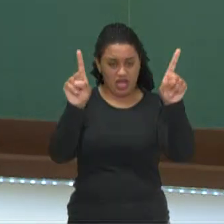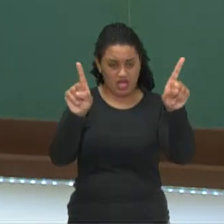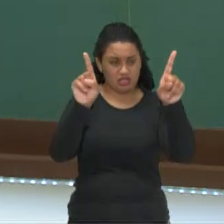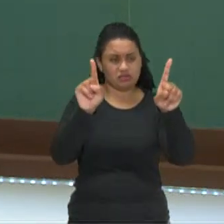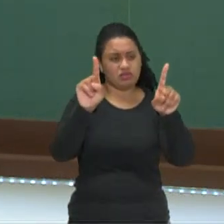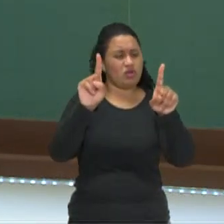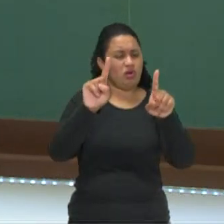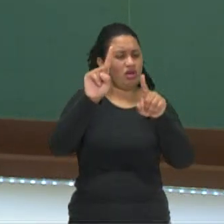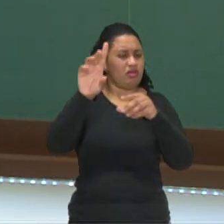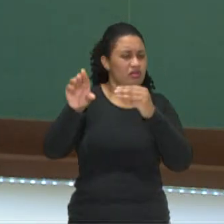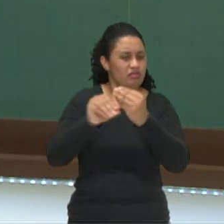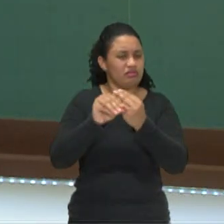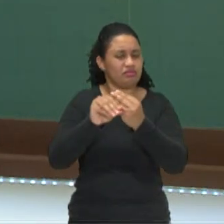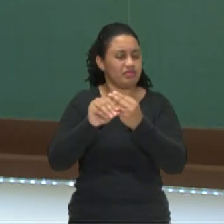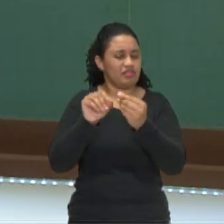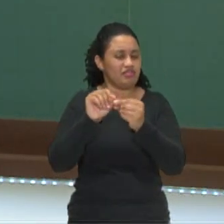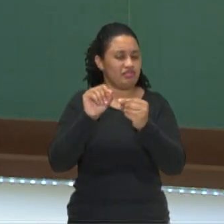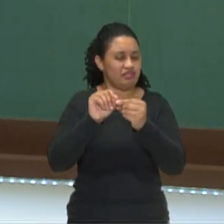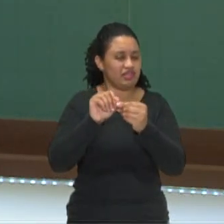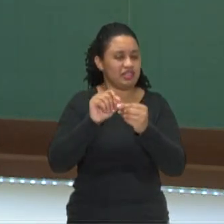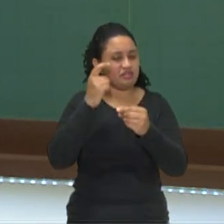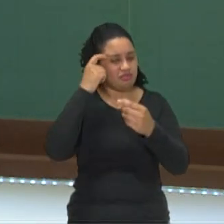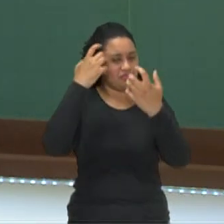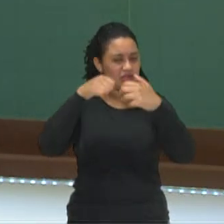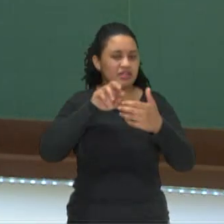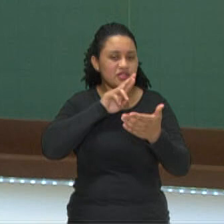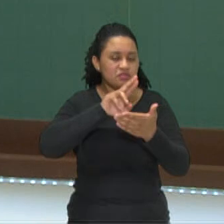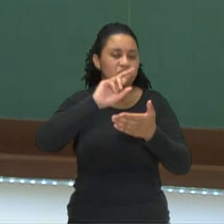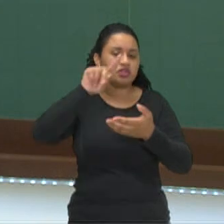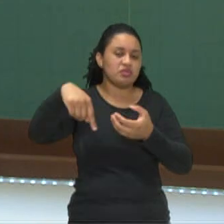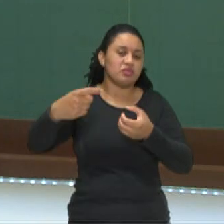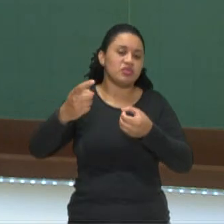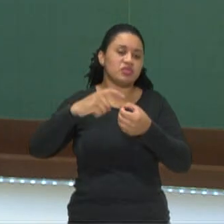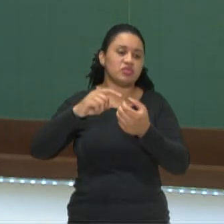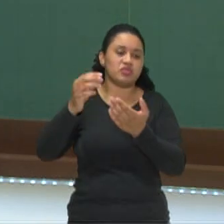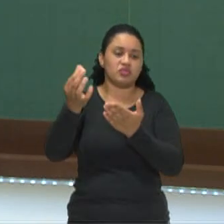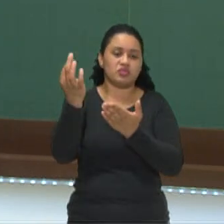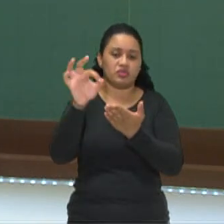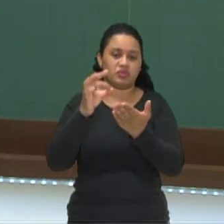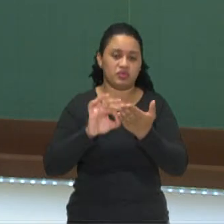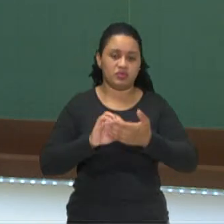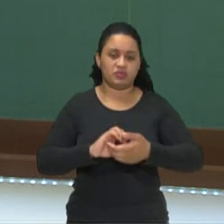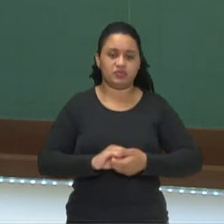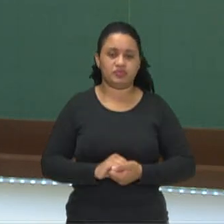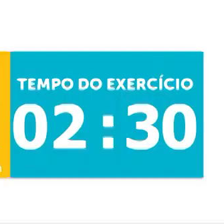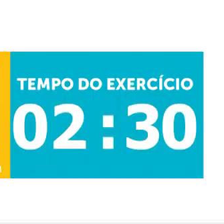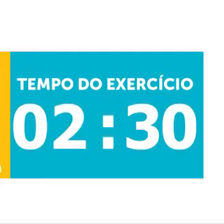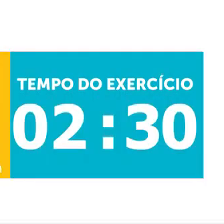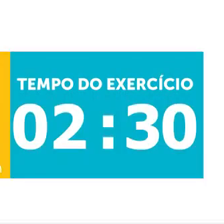que ideia? Pensa um pouquinho que eu volto já comentando a questão aqui com vocês.